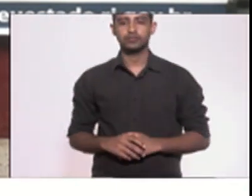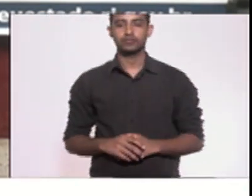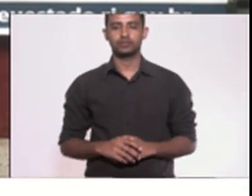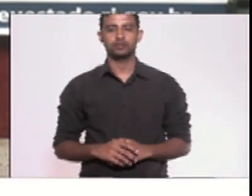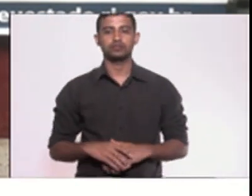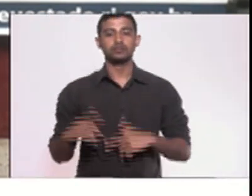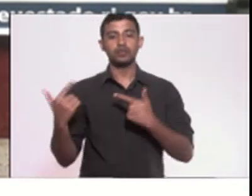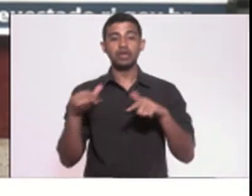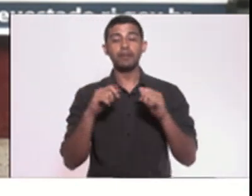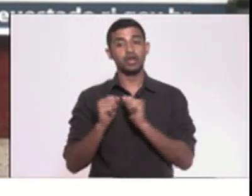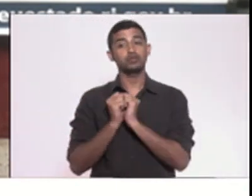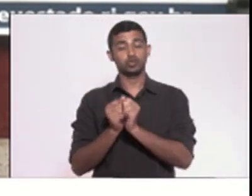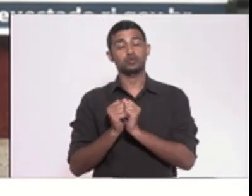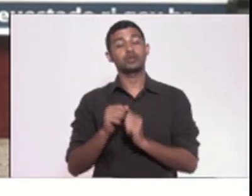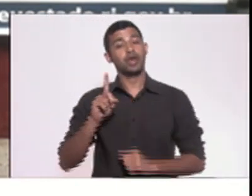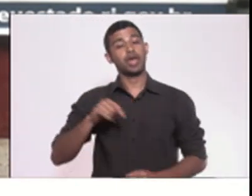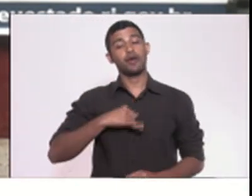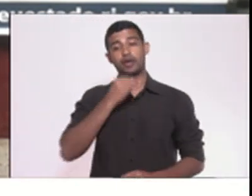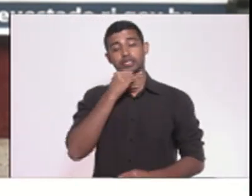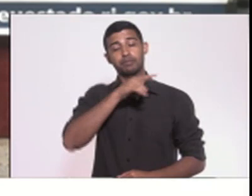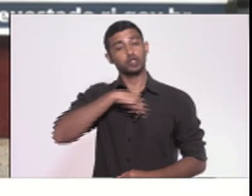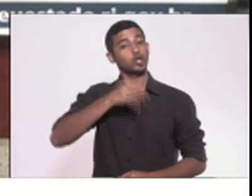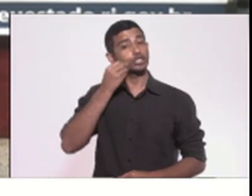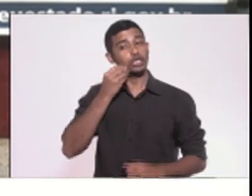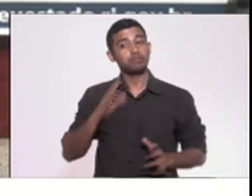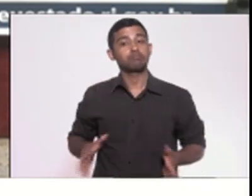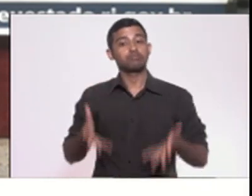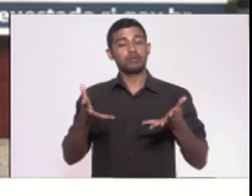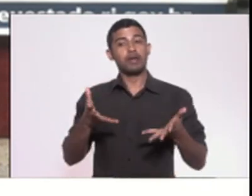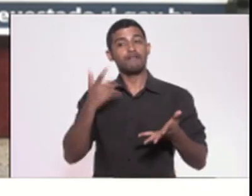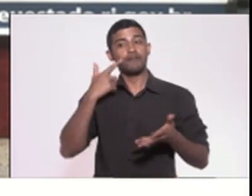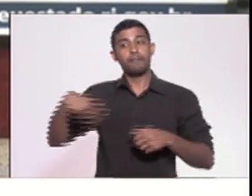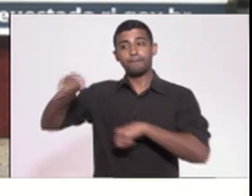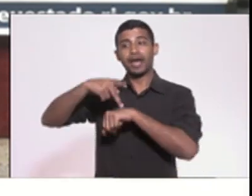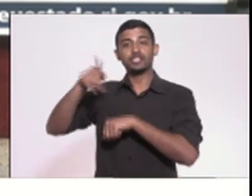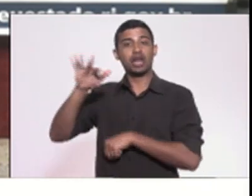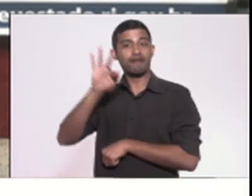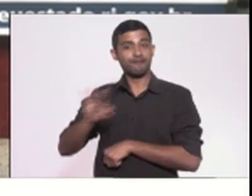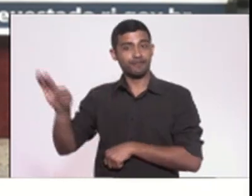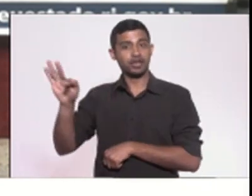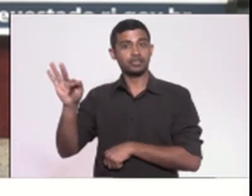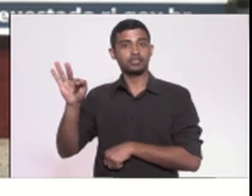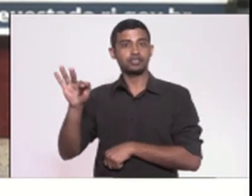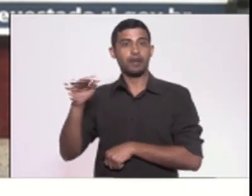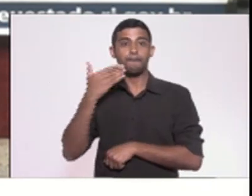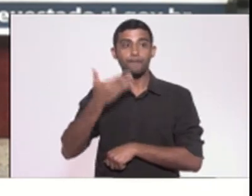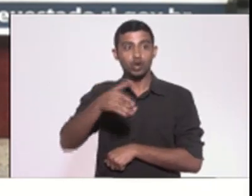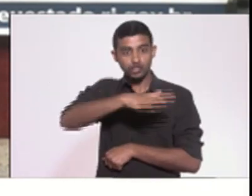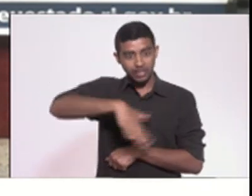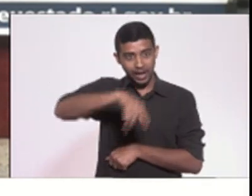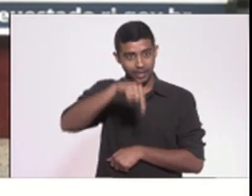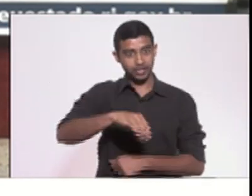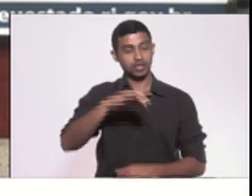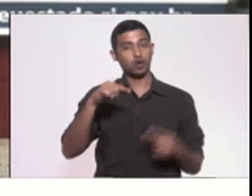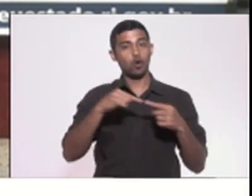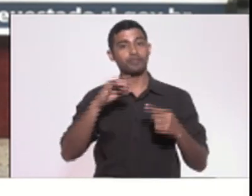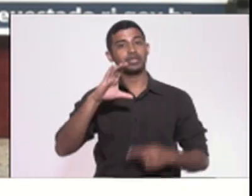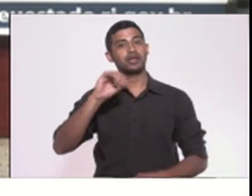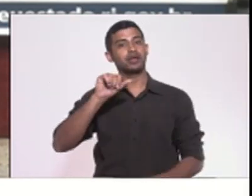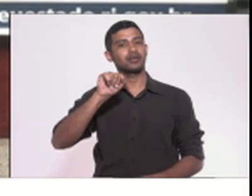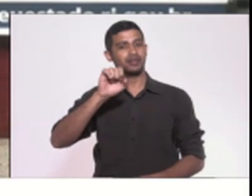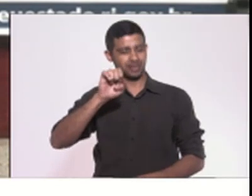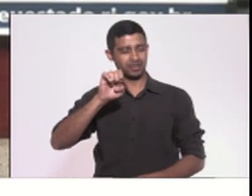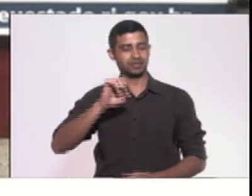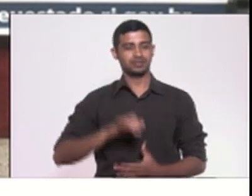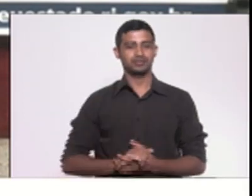vai promover e ver se consegue trazer da França para o Rio de Janeiro para ser apresentado aqui, que é um case, o